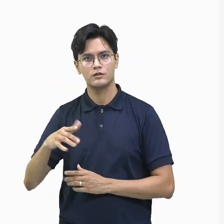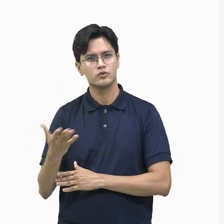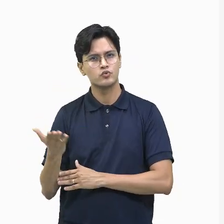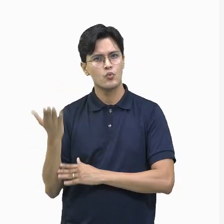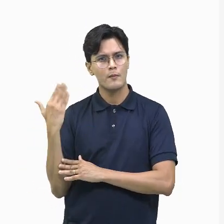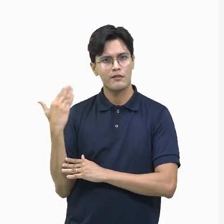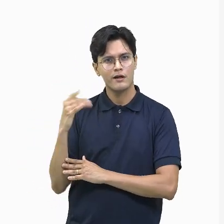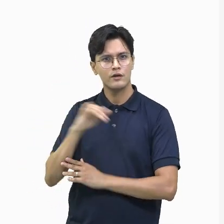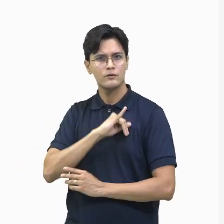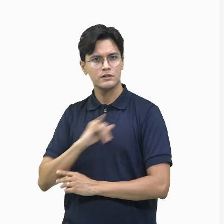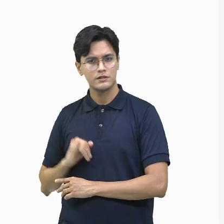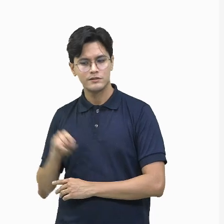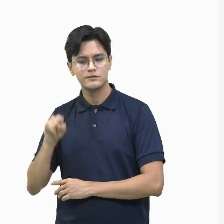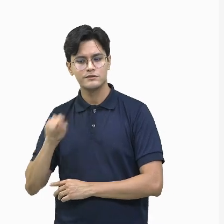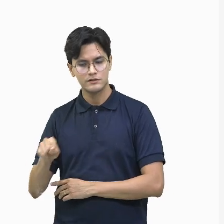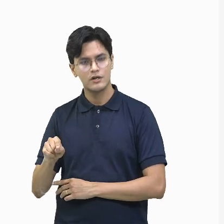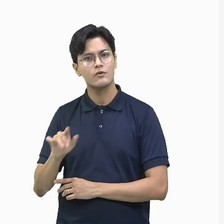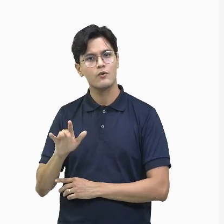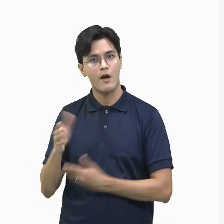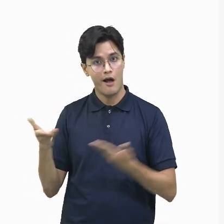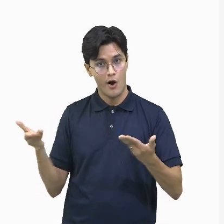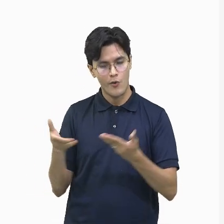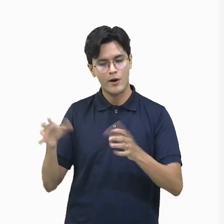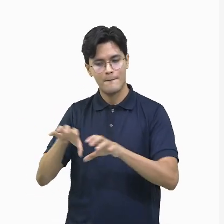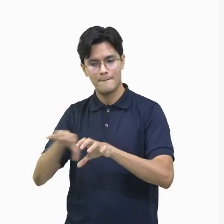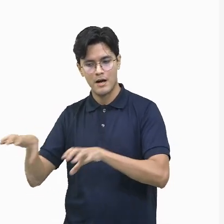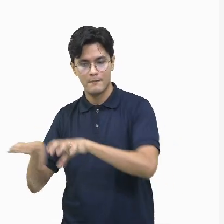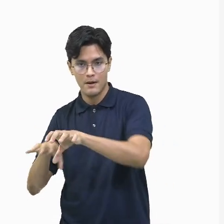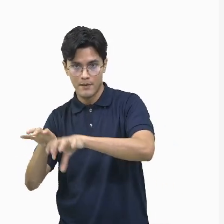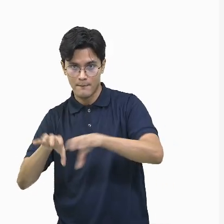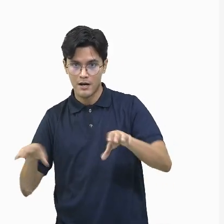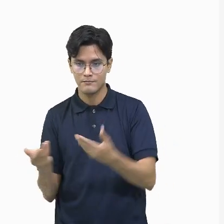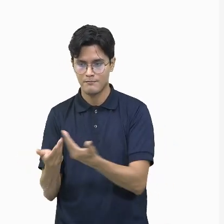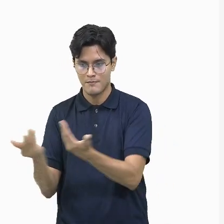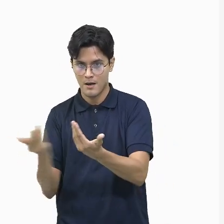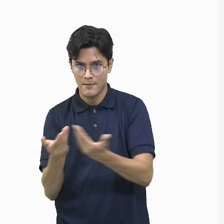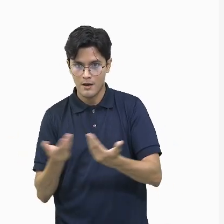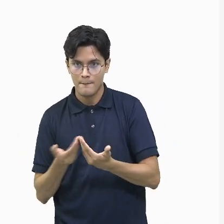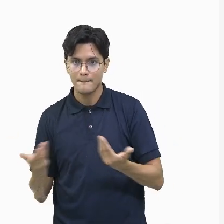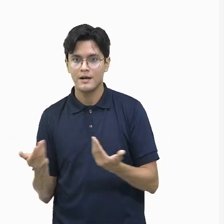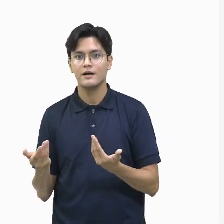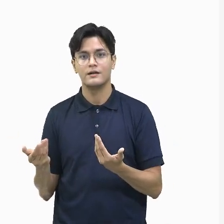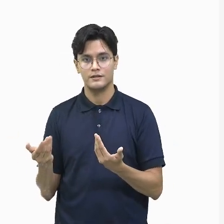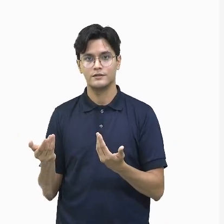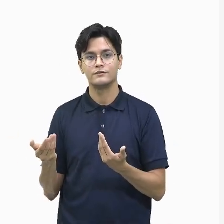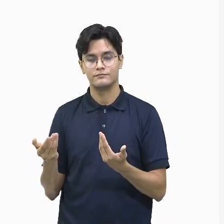ele foi dividido, né, entre diversos outros